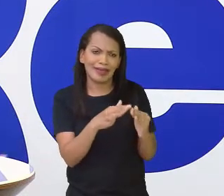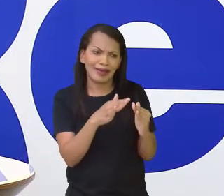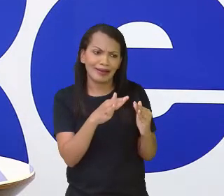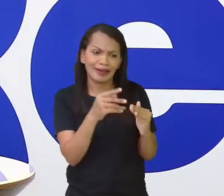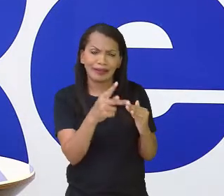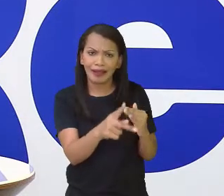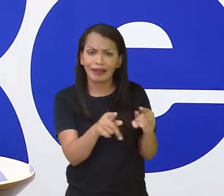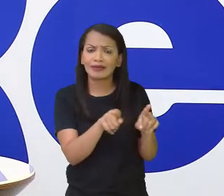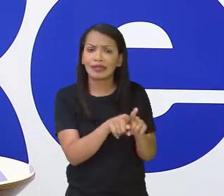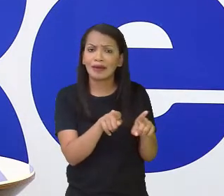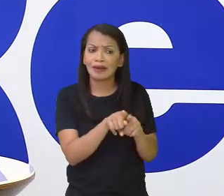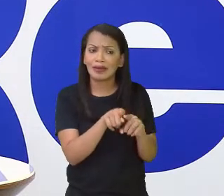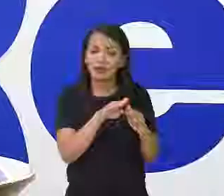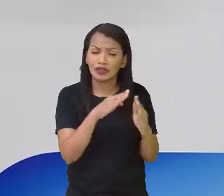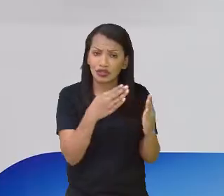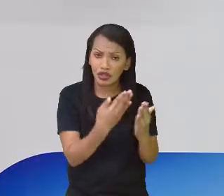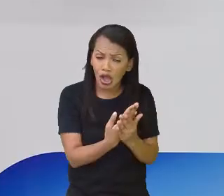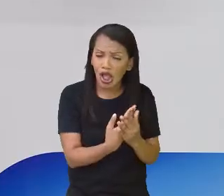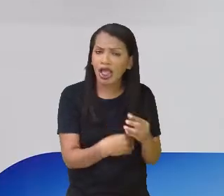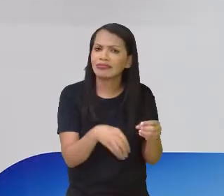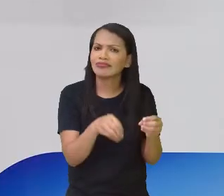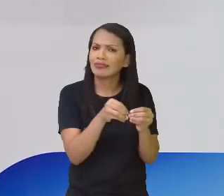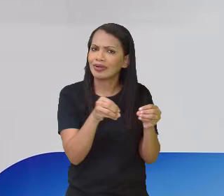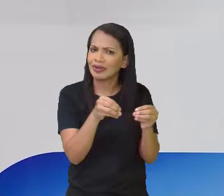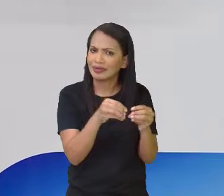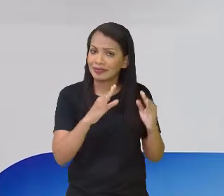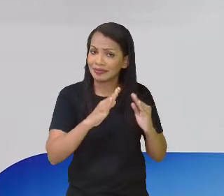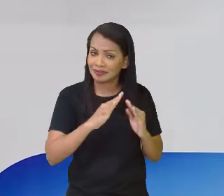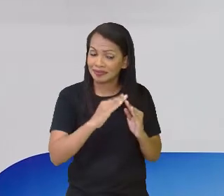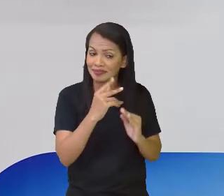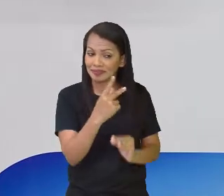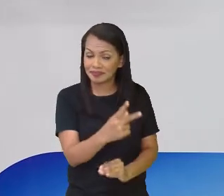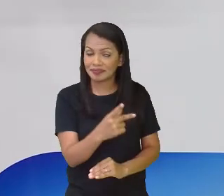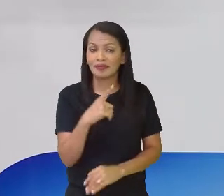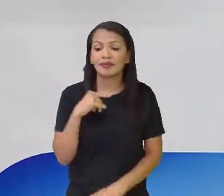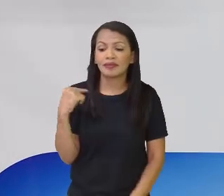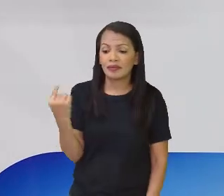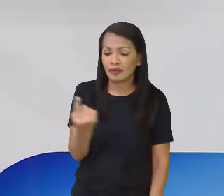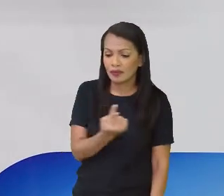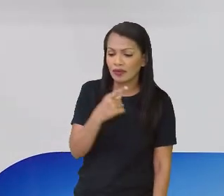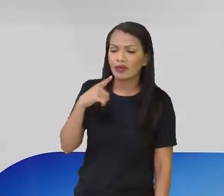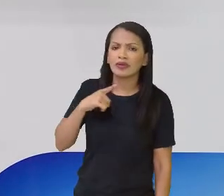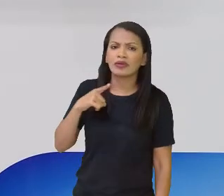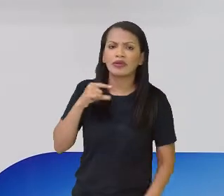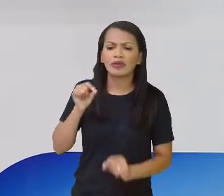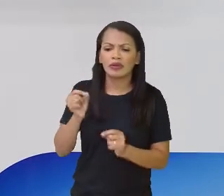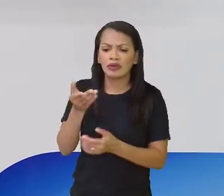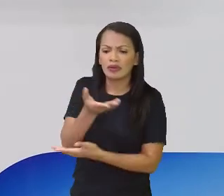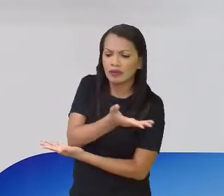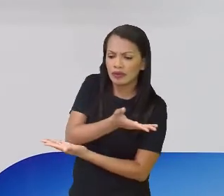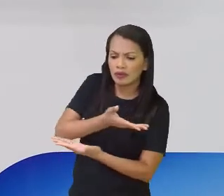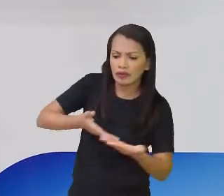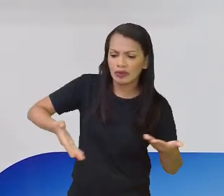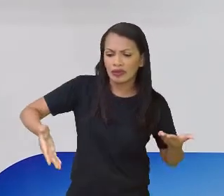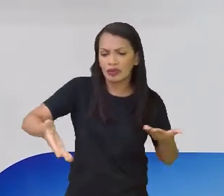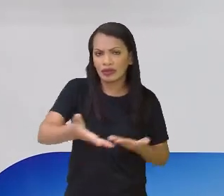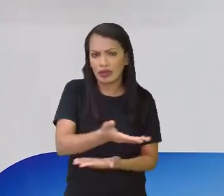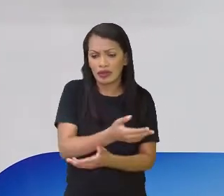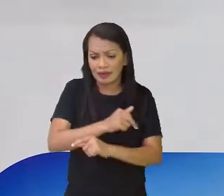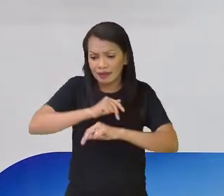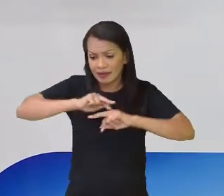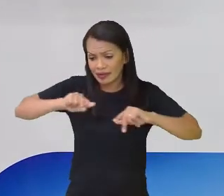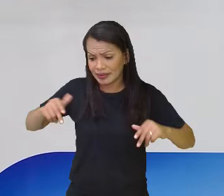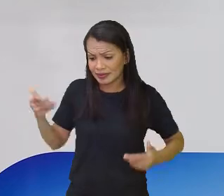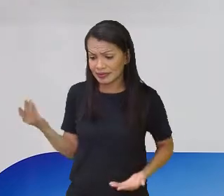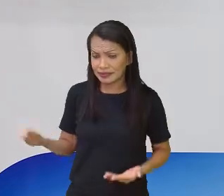tem aí ao nosso redor. Exatamente. Então, nós temos essa troca entre produtos e vários serviços